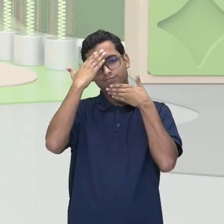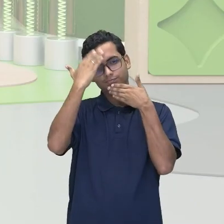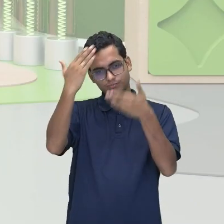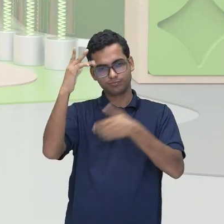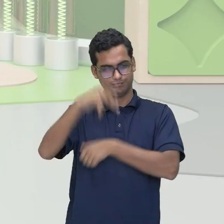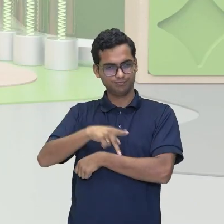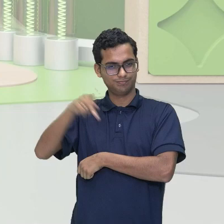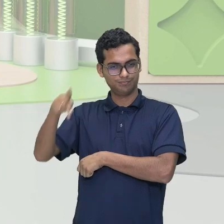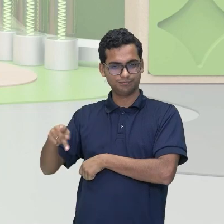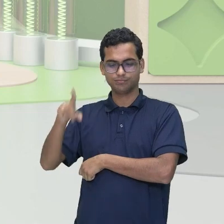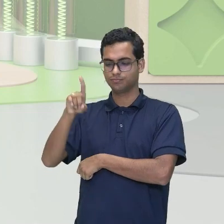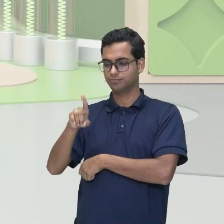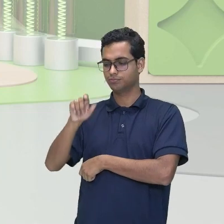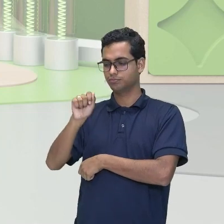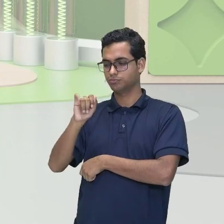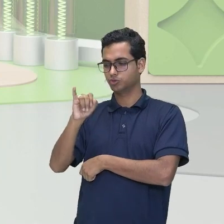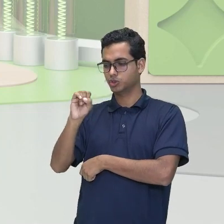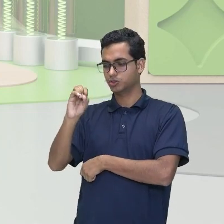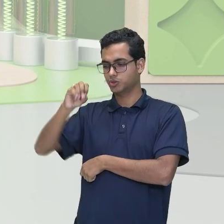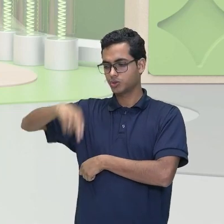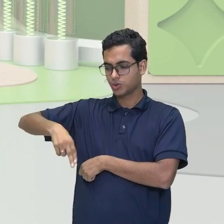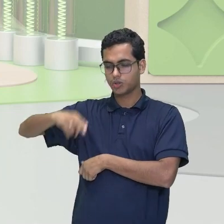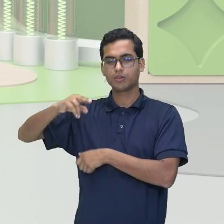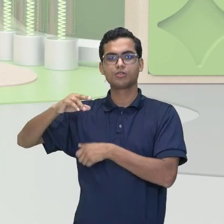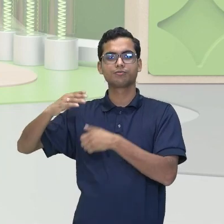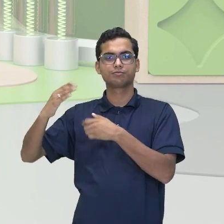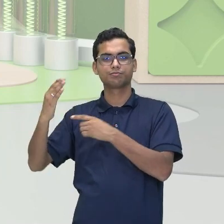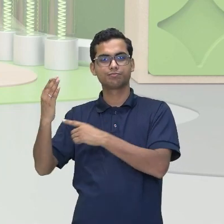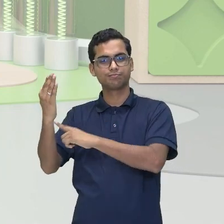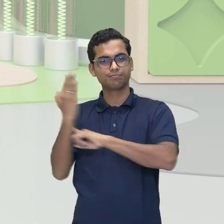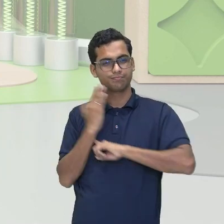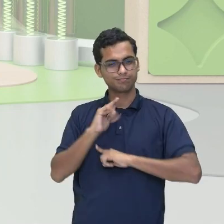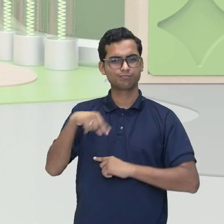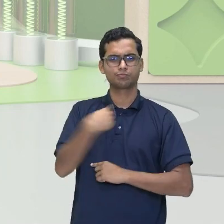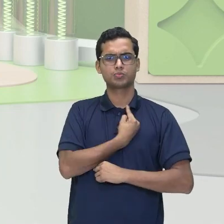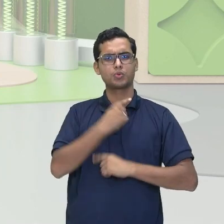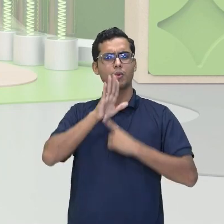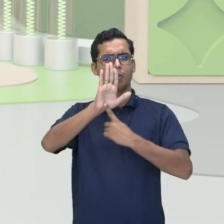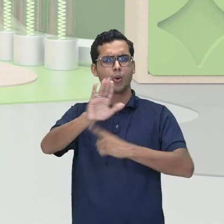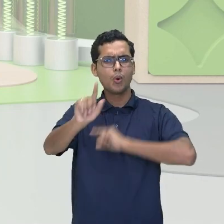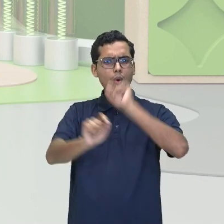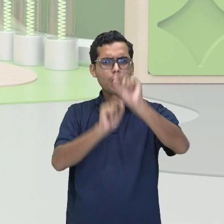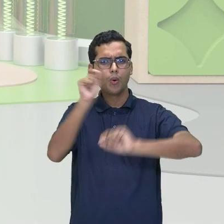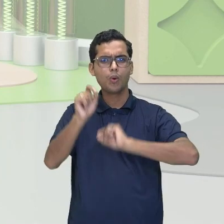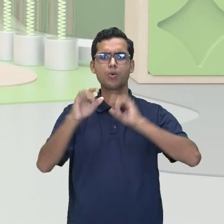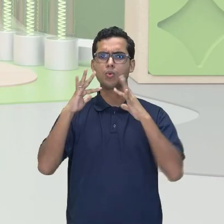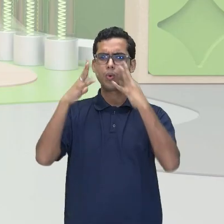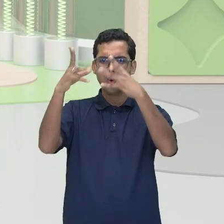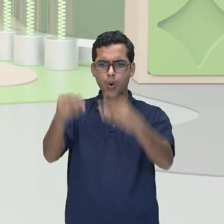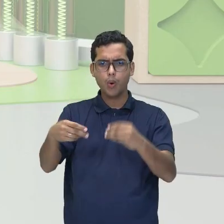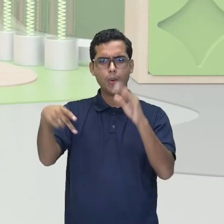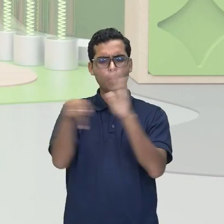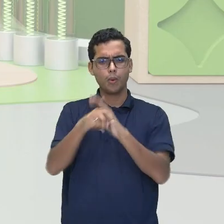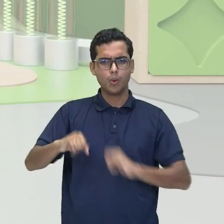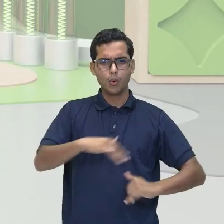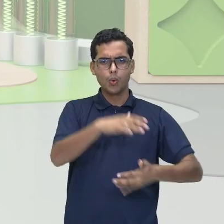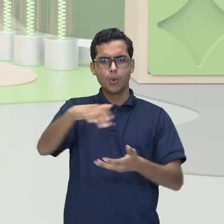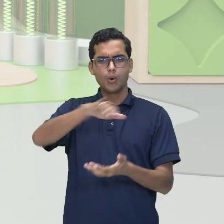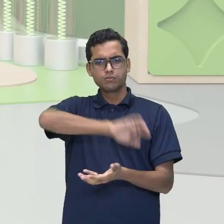professor Dyson, pela sua contribuição, mostrando para nós todas as camadas